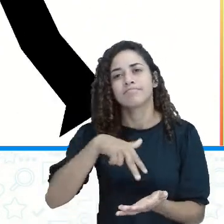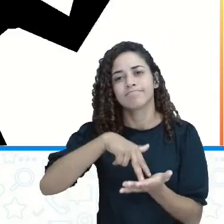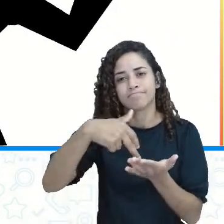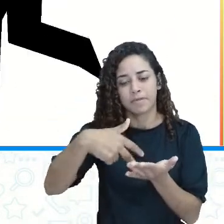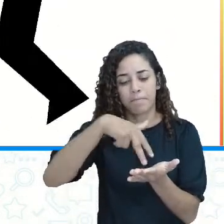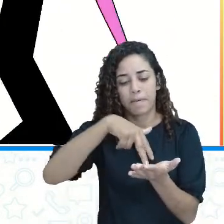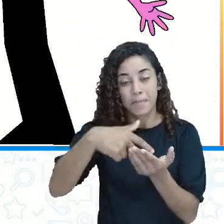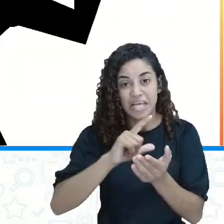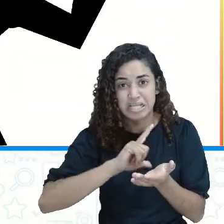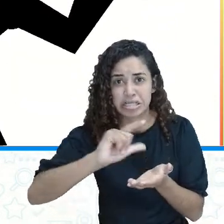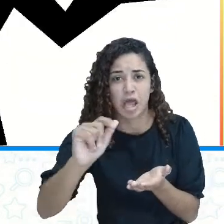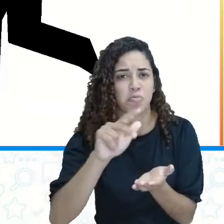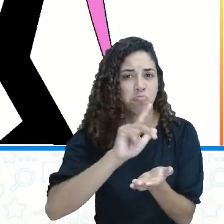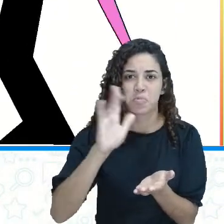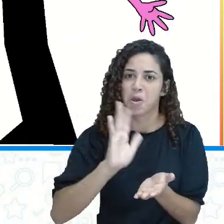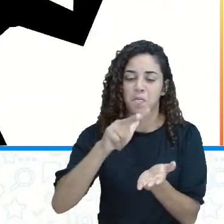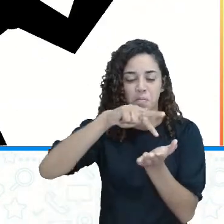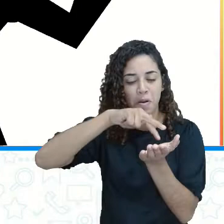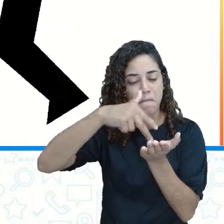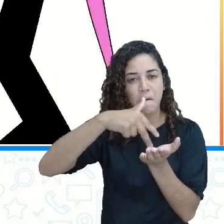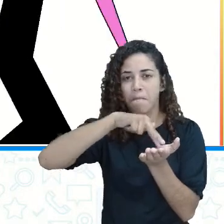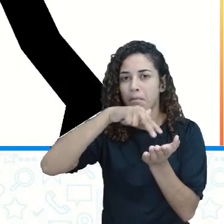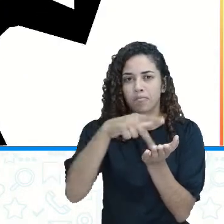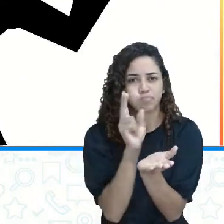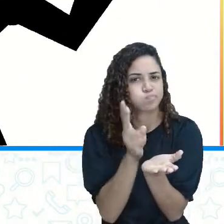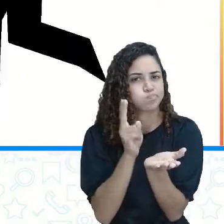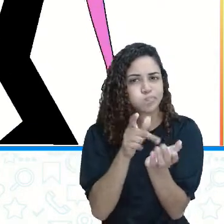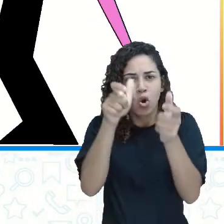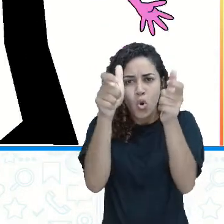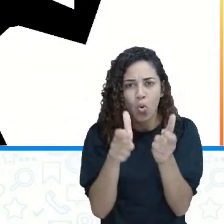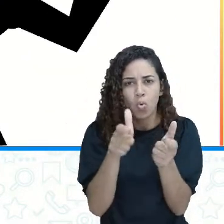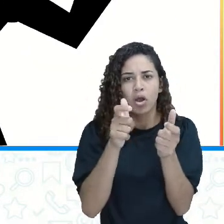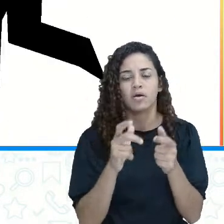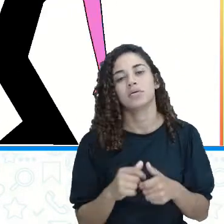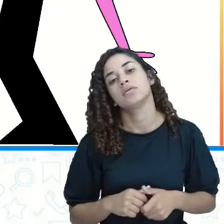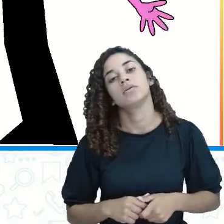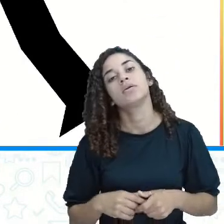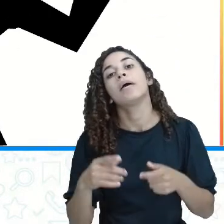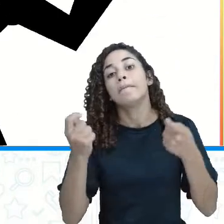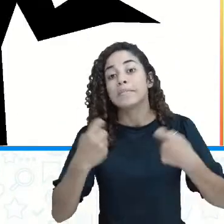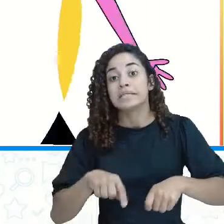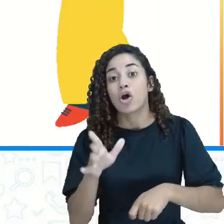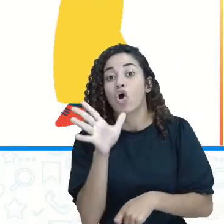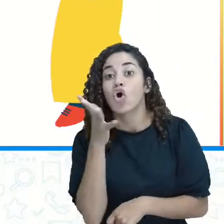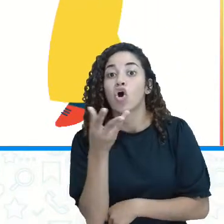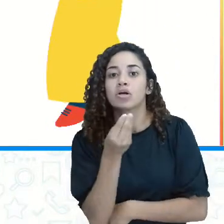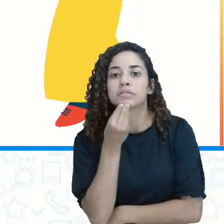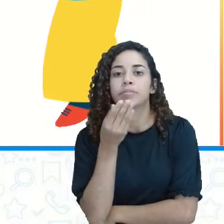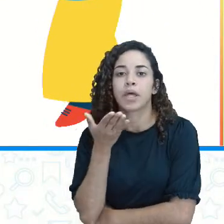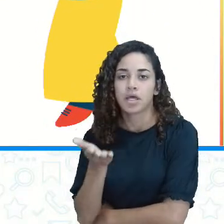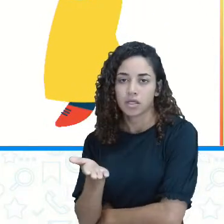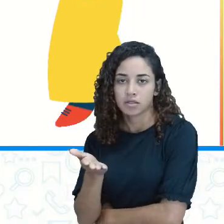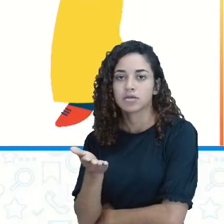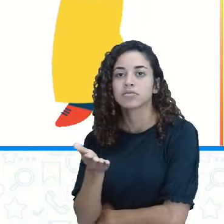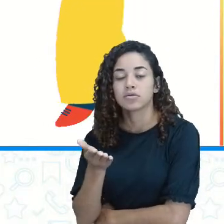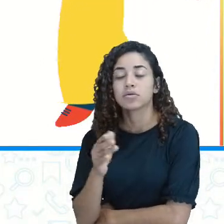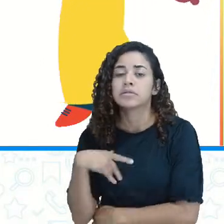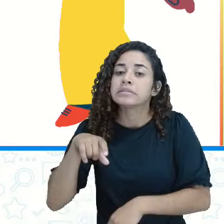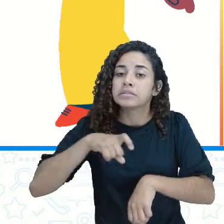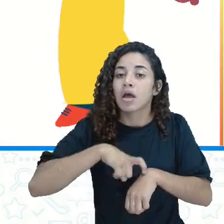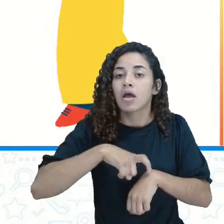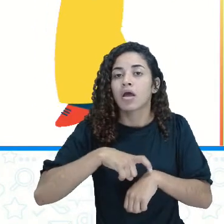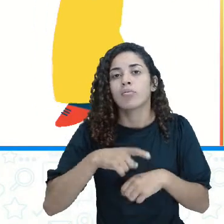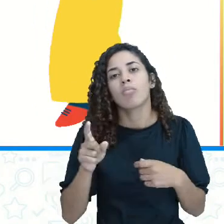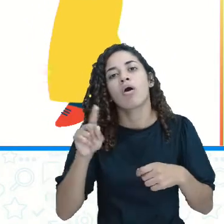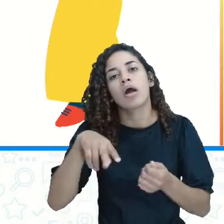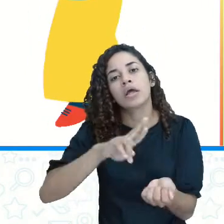ela não pode sair. Por quê? Porque numa coreografia é importante ter este conhecimento. E o tempo? O